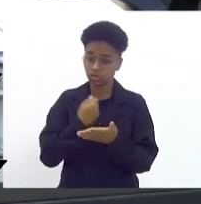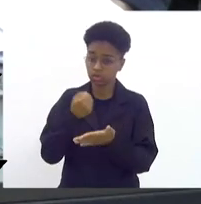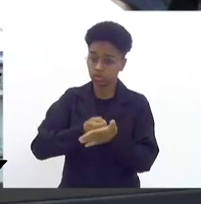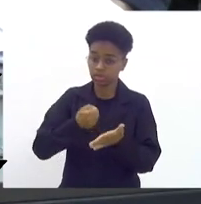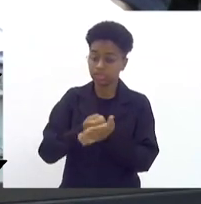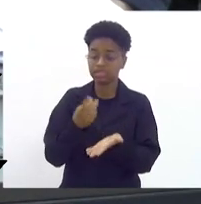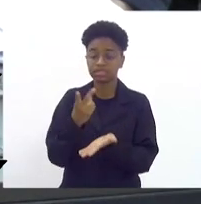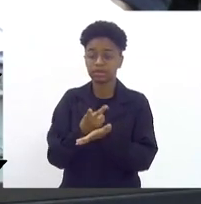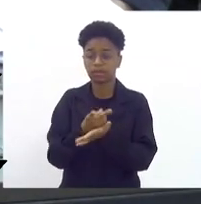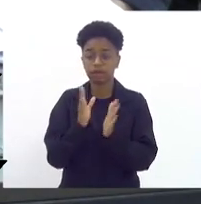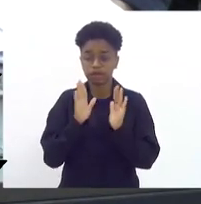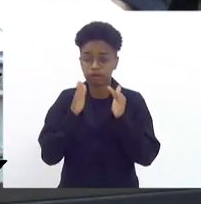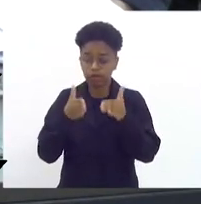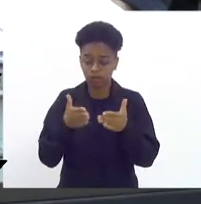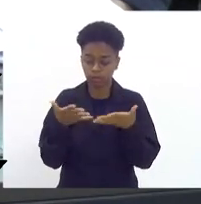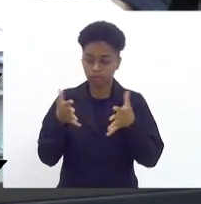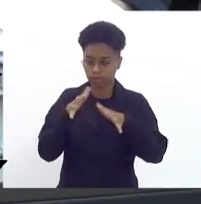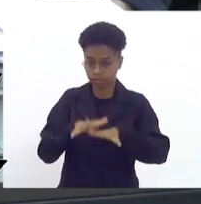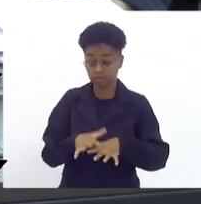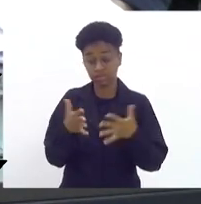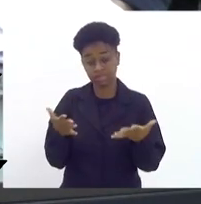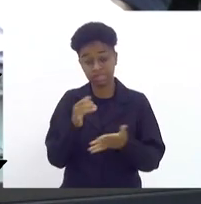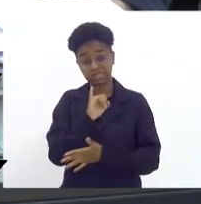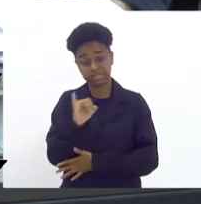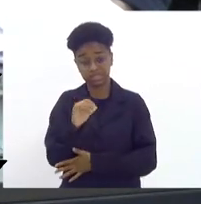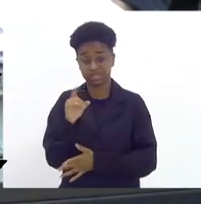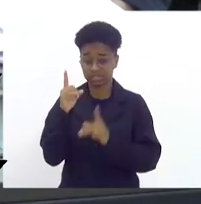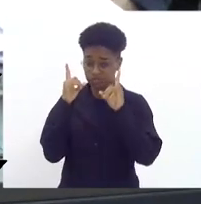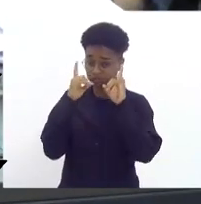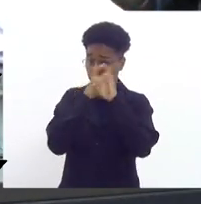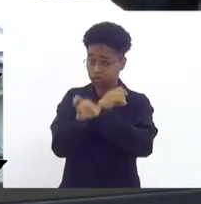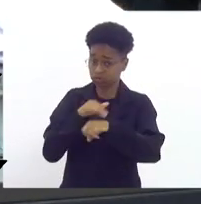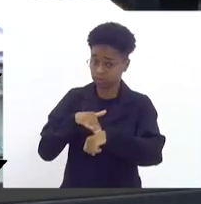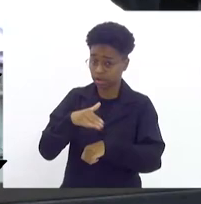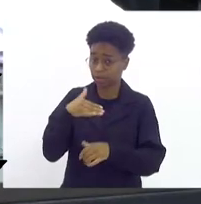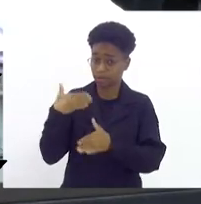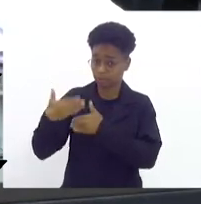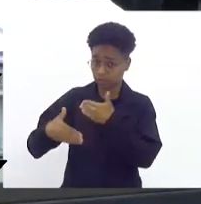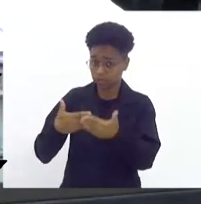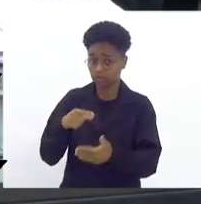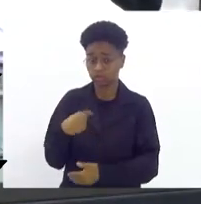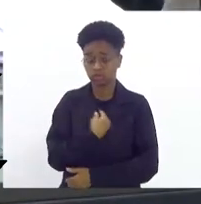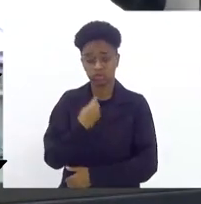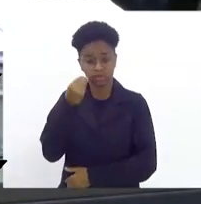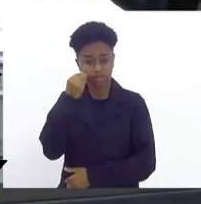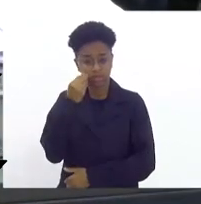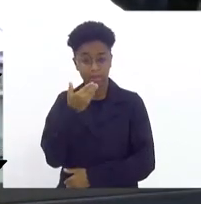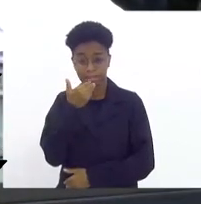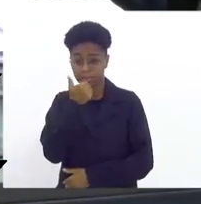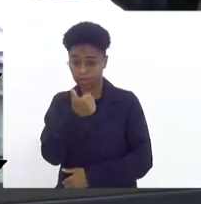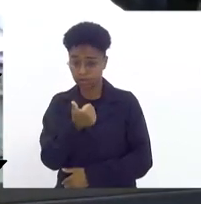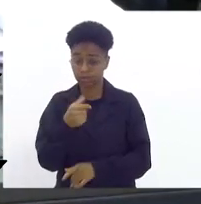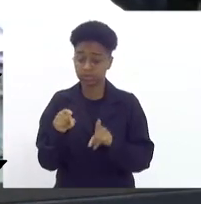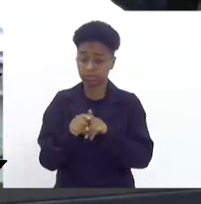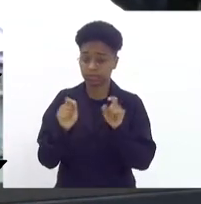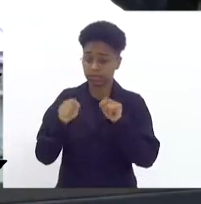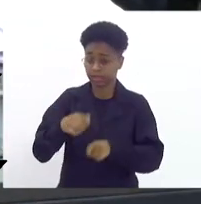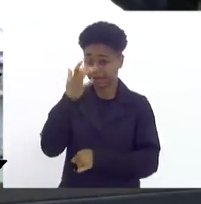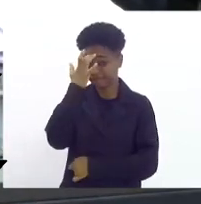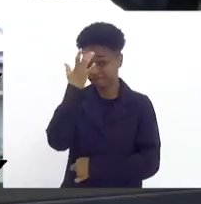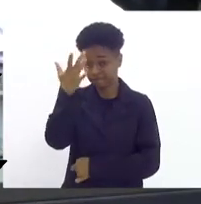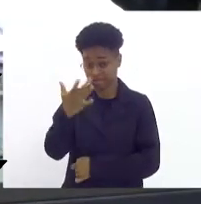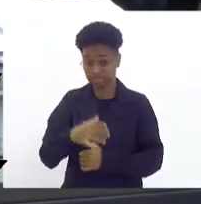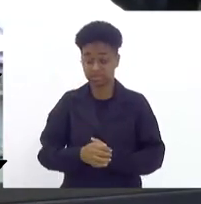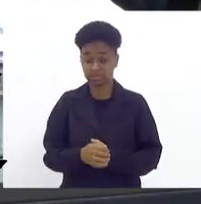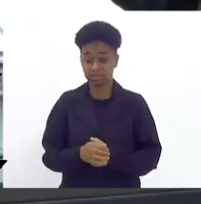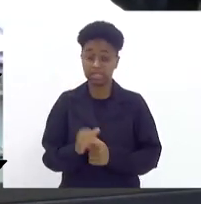pela inclusão. E algo que dificulte ainda mais um processo que nós estamos tentando melhorar e facilitar àquele que já